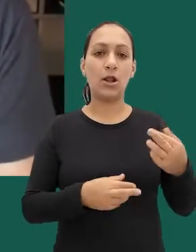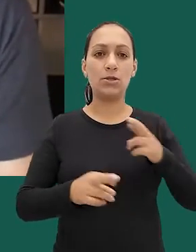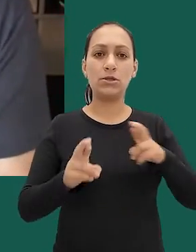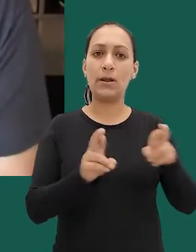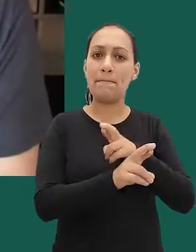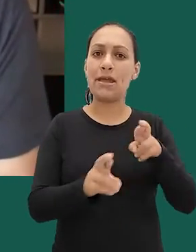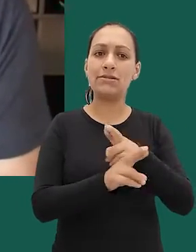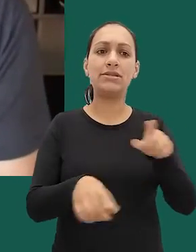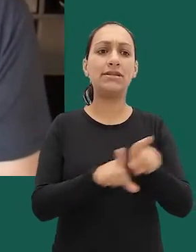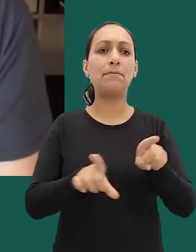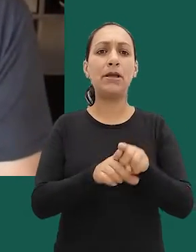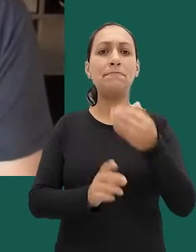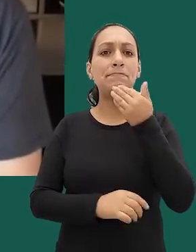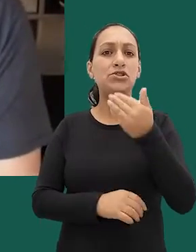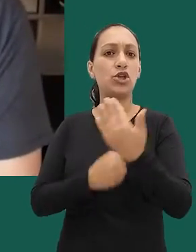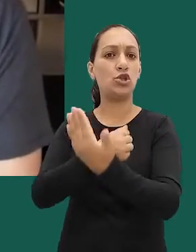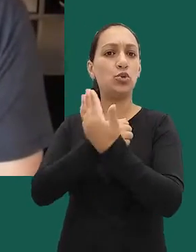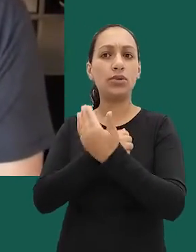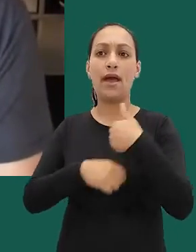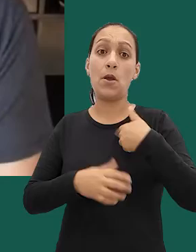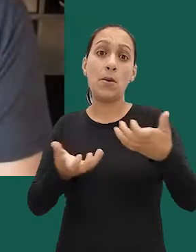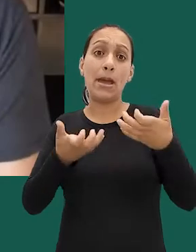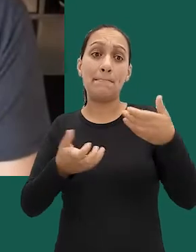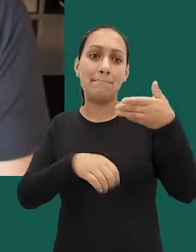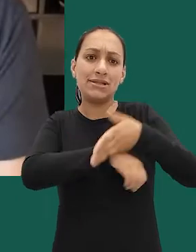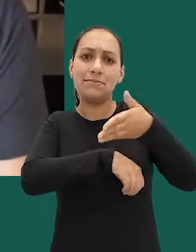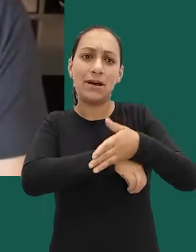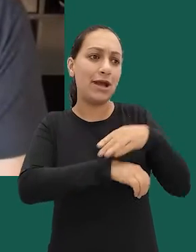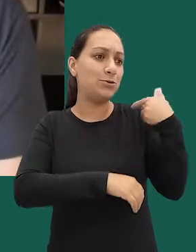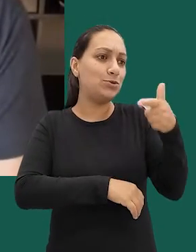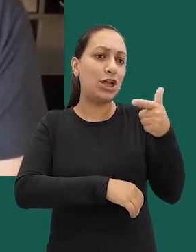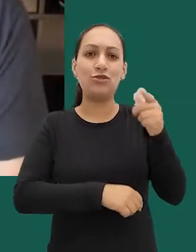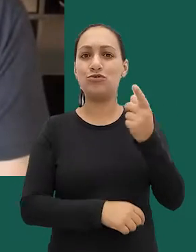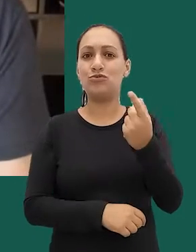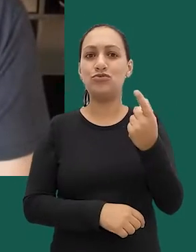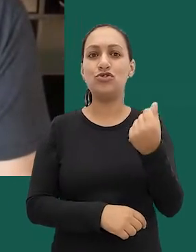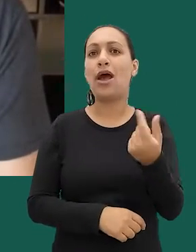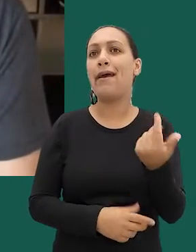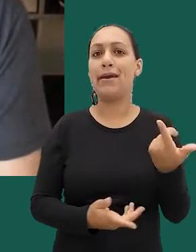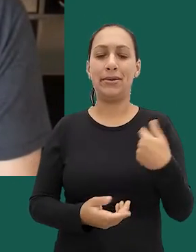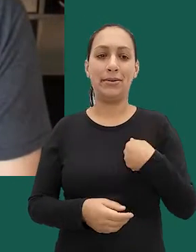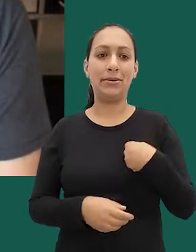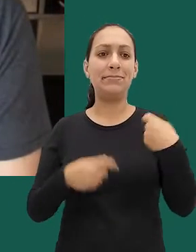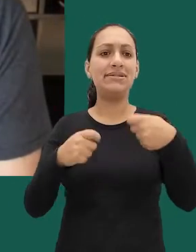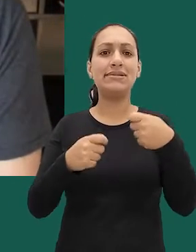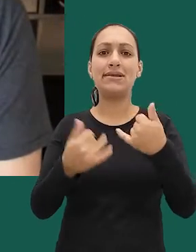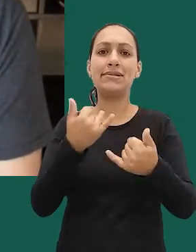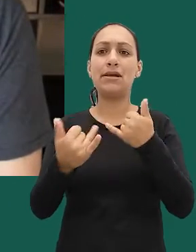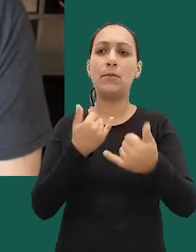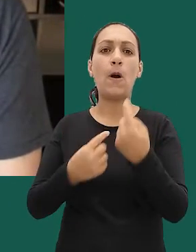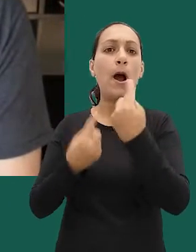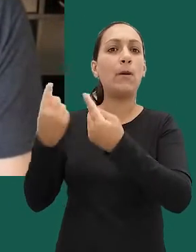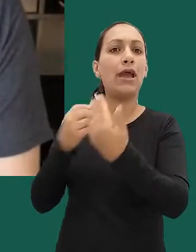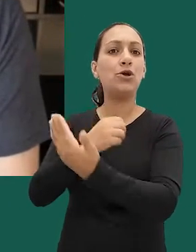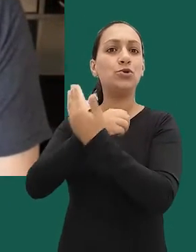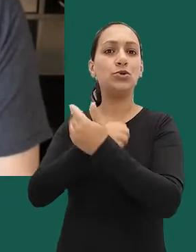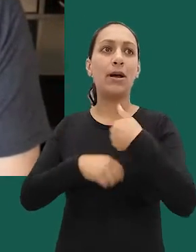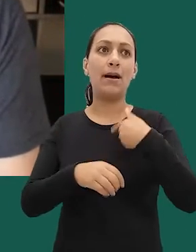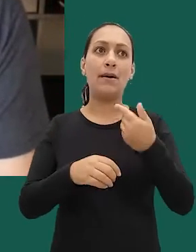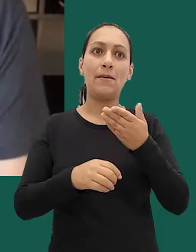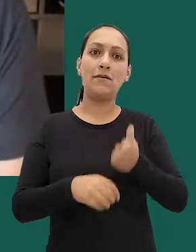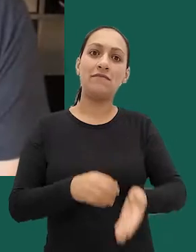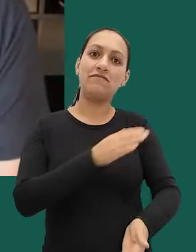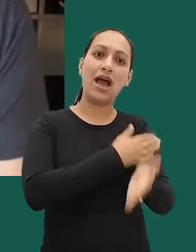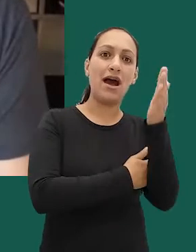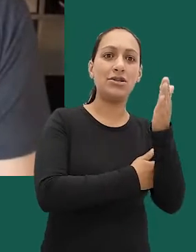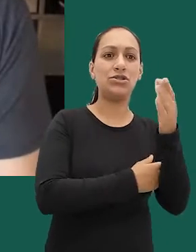dinheiro. Tipo, preciso que alguém me ajude a fazer uma, sei lá, viagem, ou participar de um curso, ou participar de uma associação,